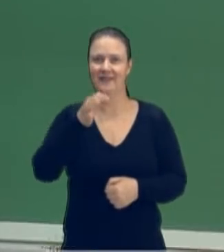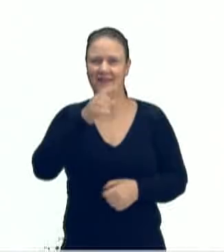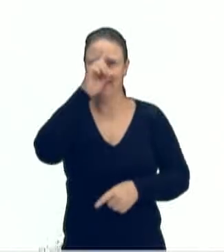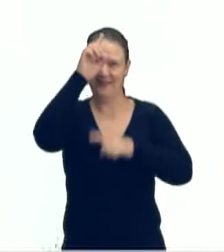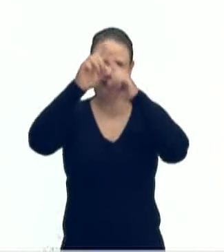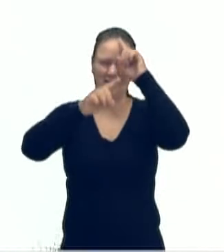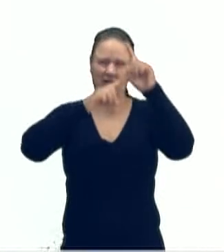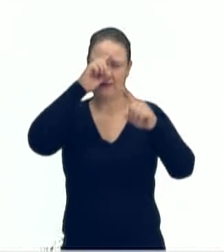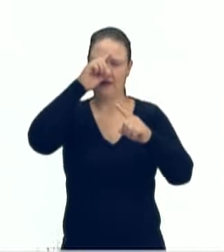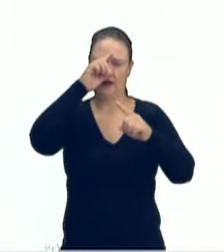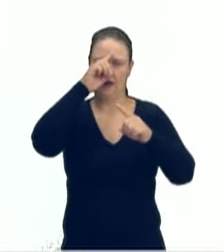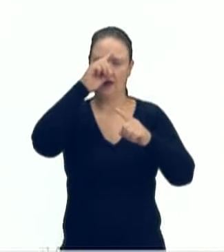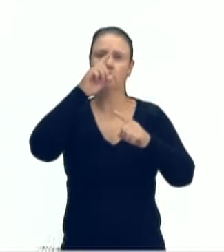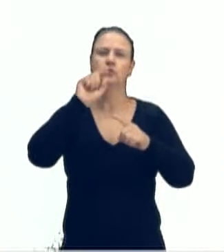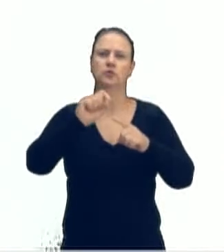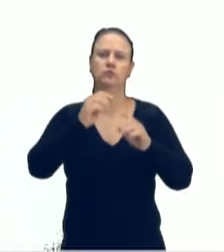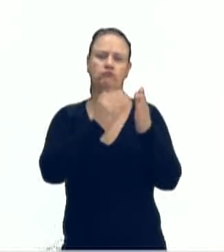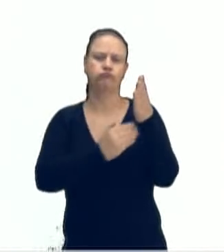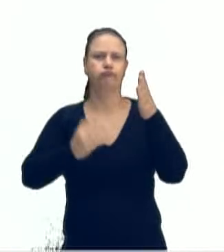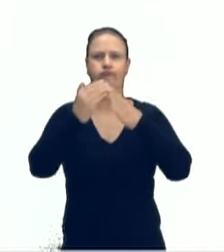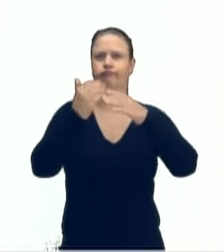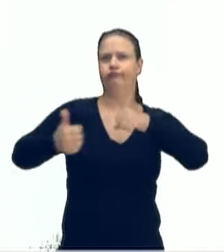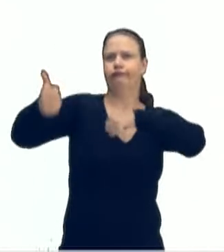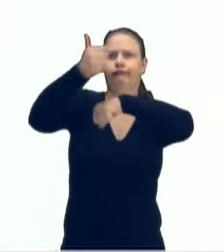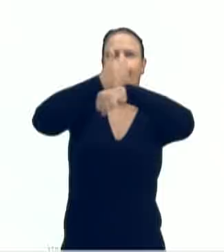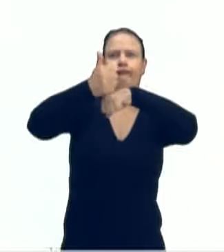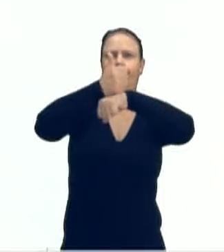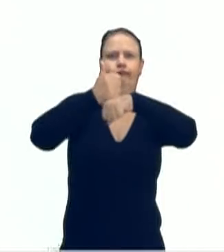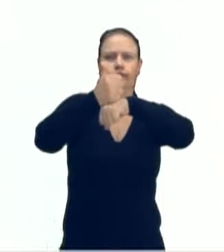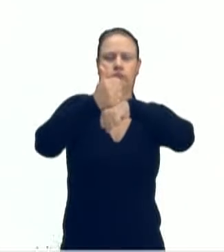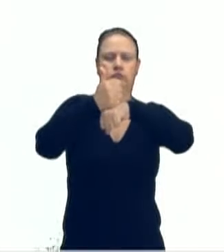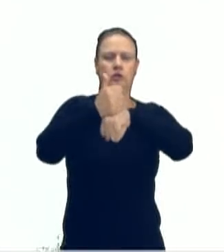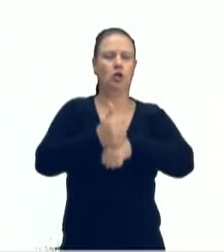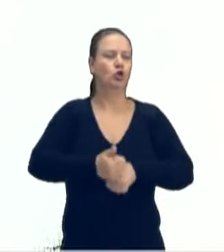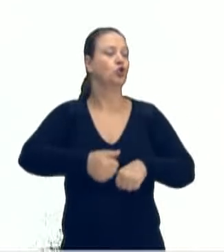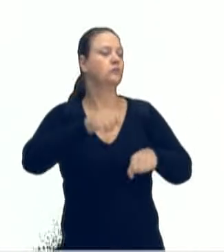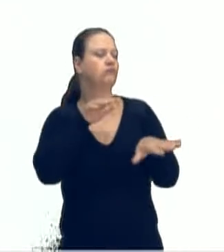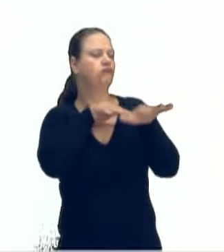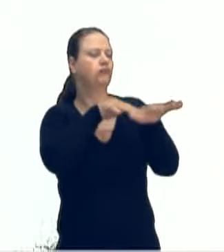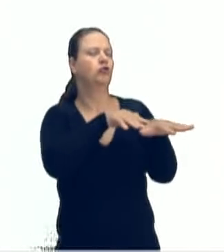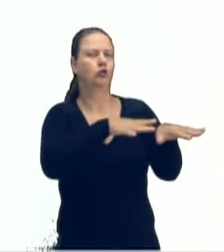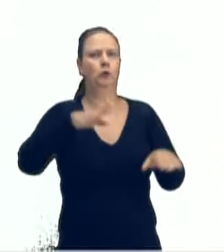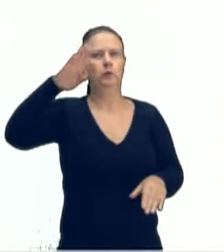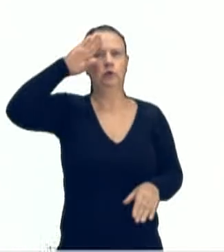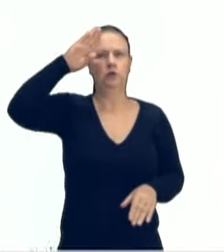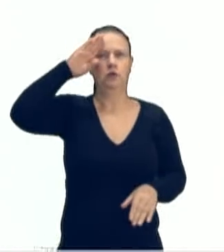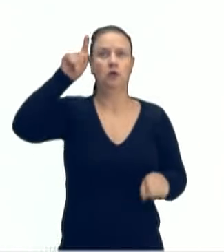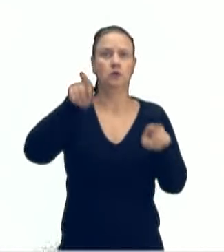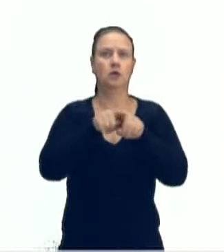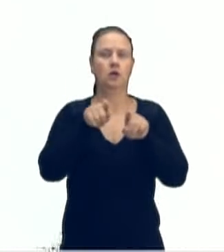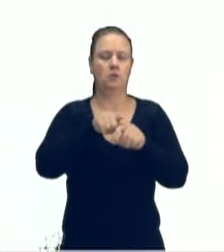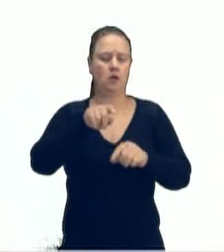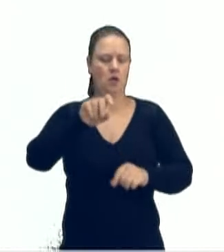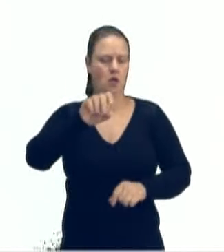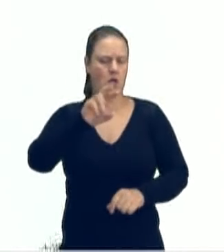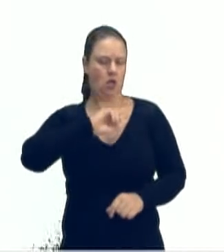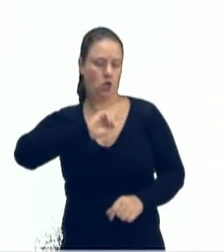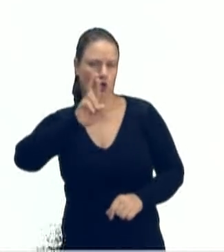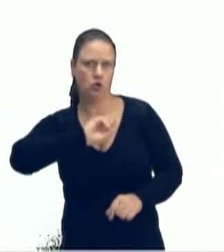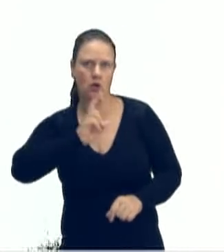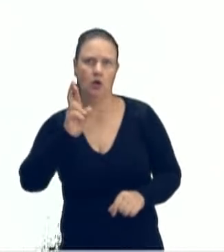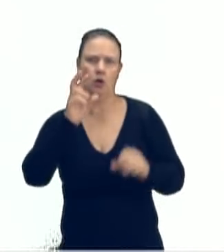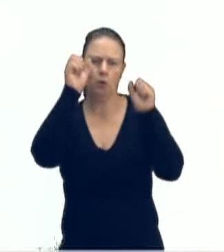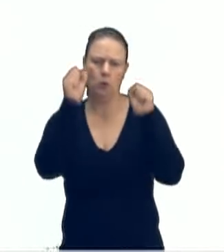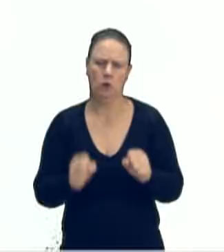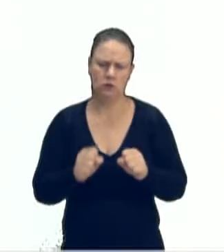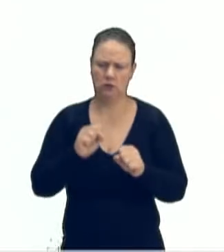máximo, chefe militar, religioso, sacerdote, gritavam num Deus encarnado na terra, poder sobre a agricultura e